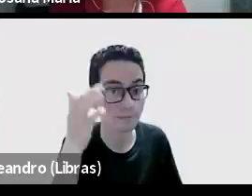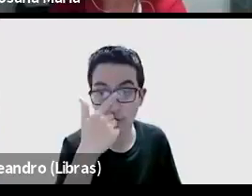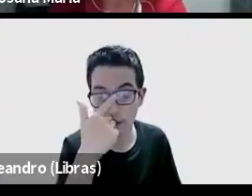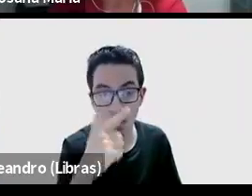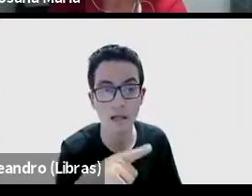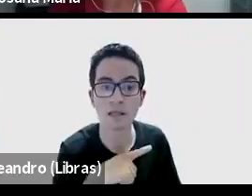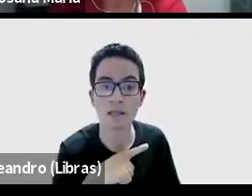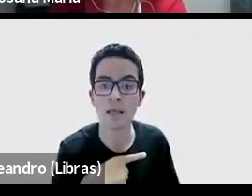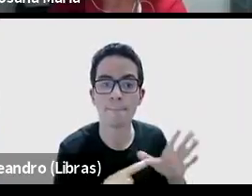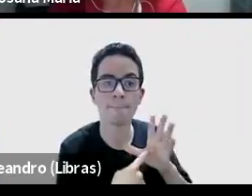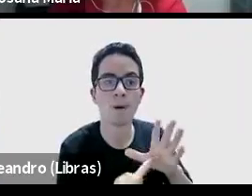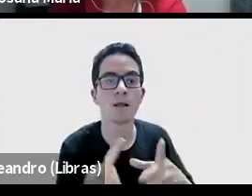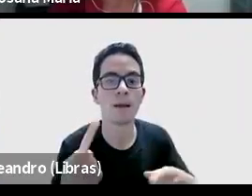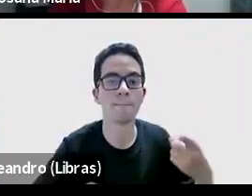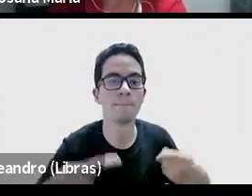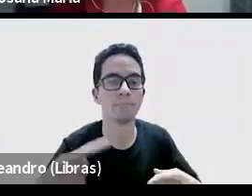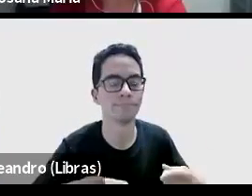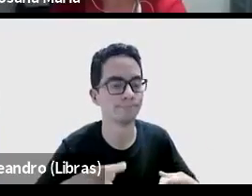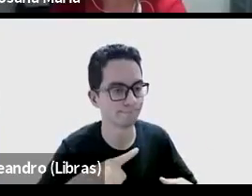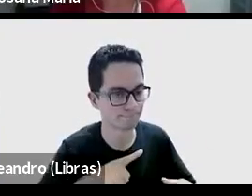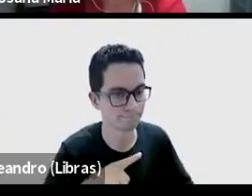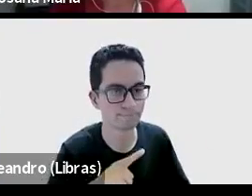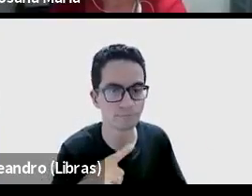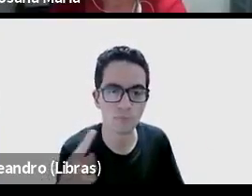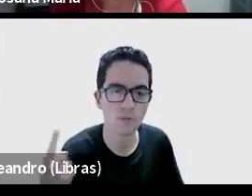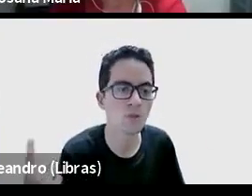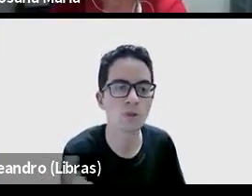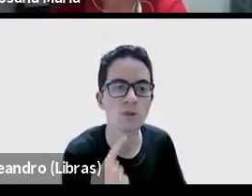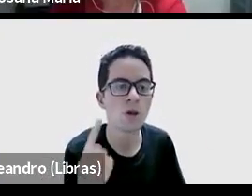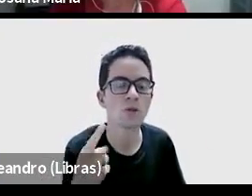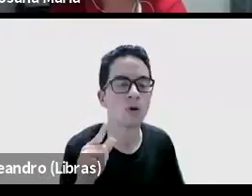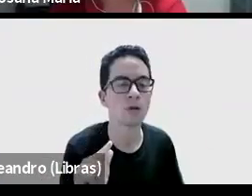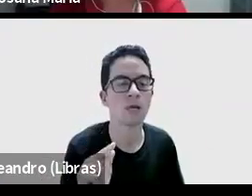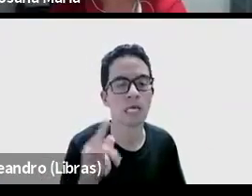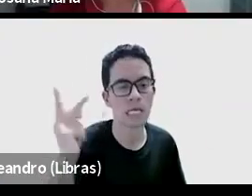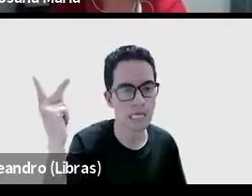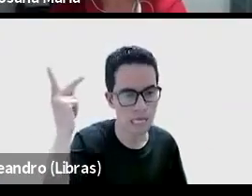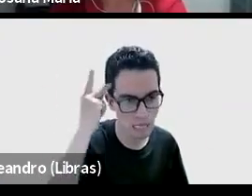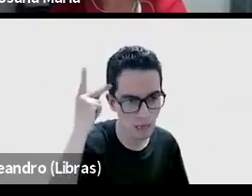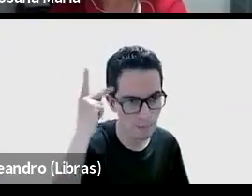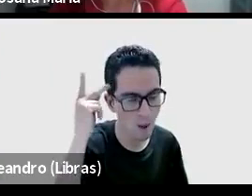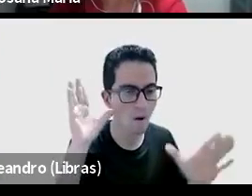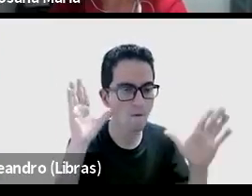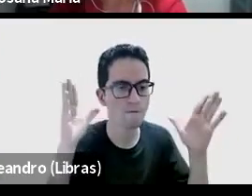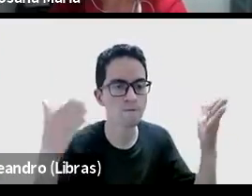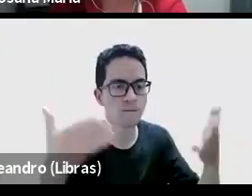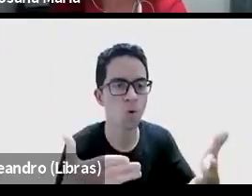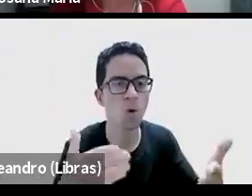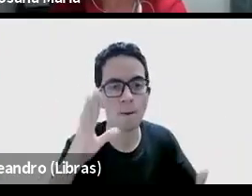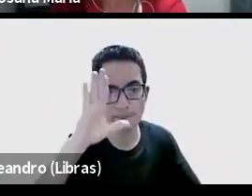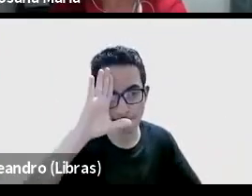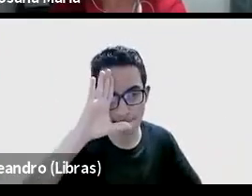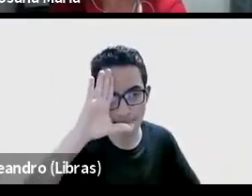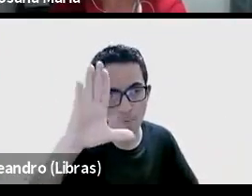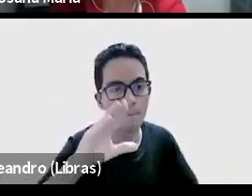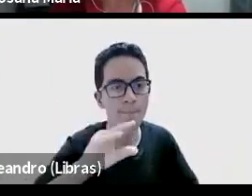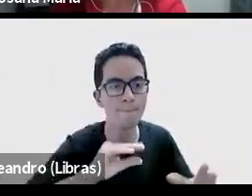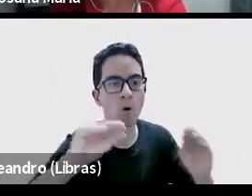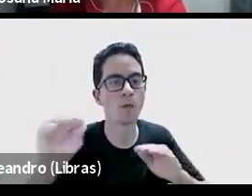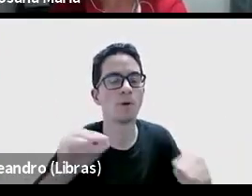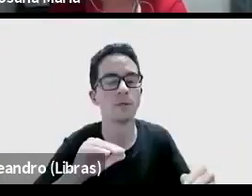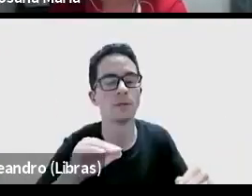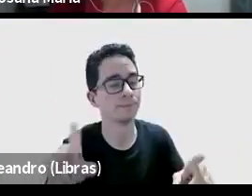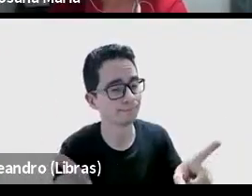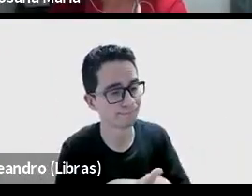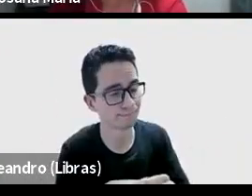dessas políticas que a gente tem, o que a gente já tem aqui, focando em São Paulo, né? Que é onde a gente tem a maior parte dos imigrantes, né?